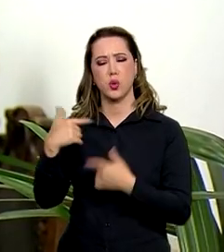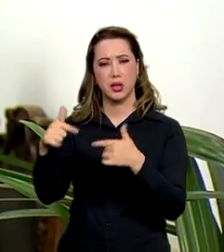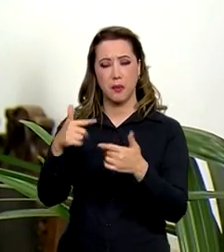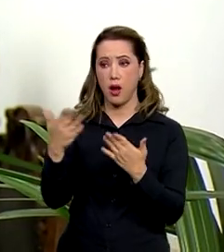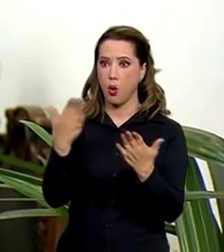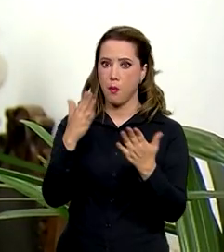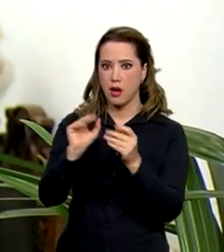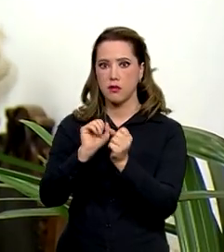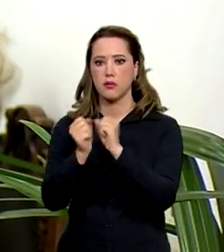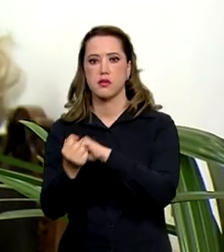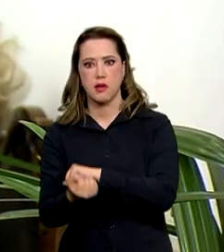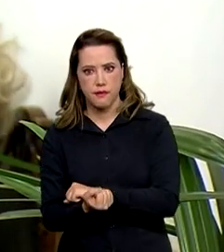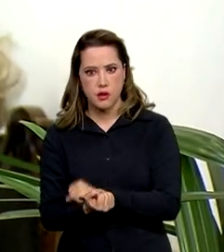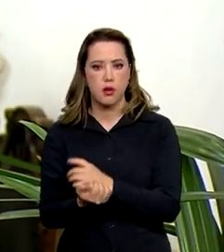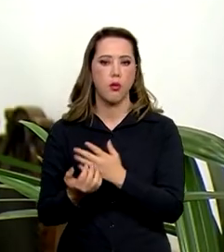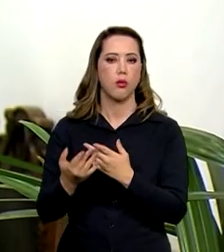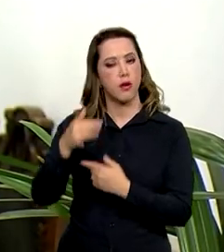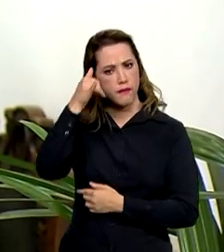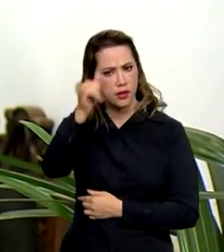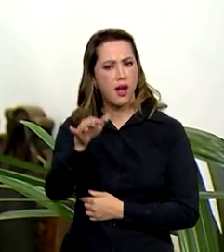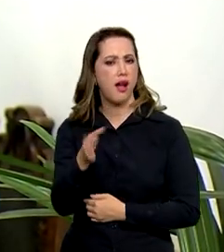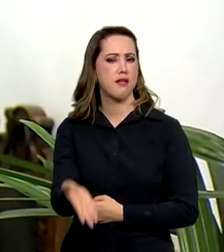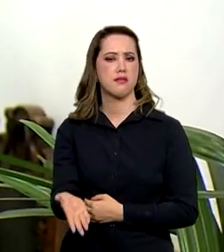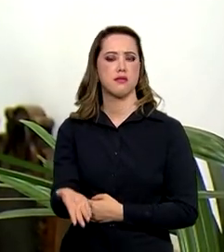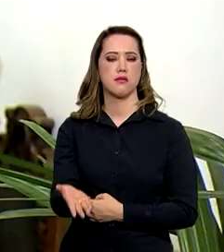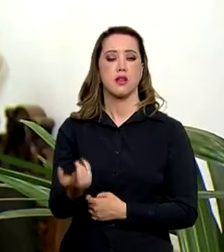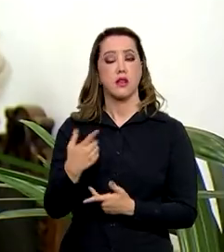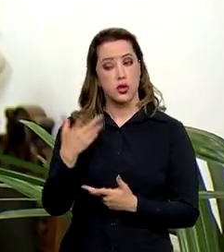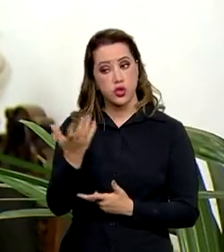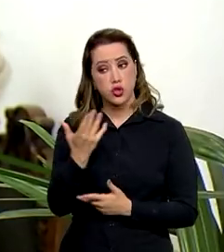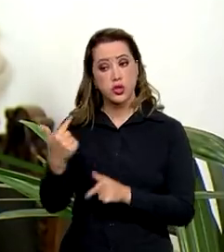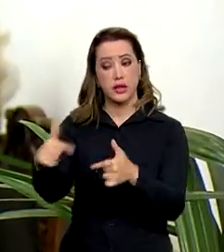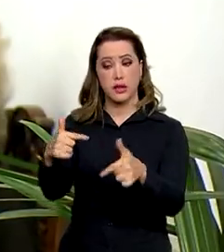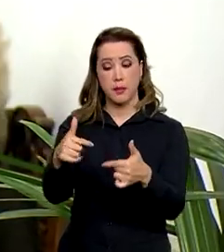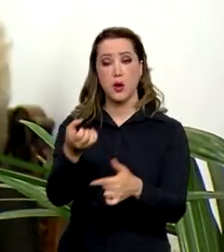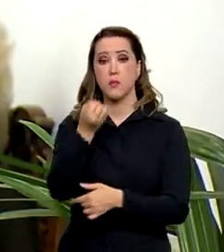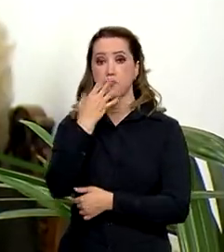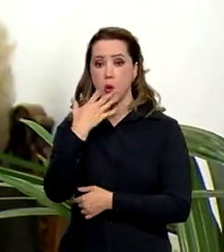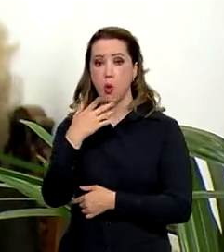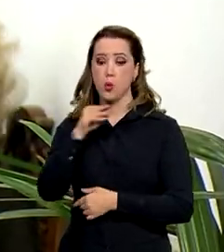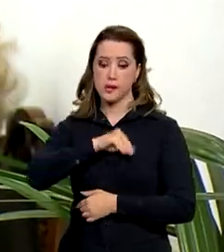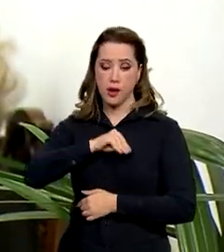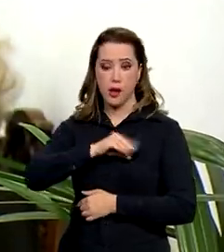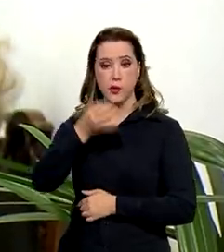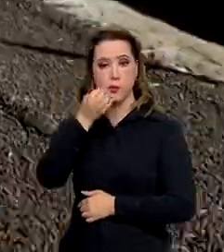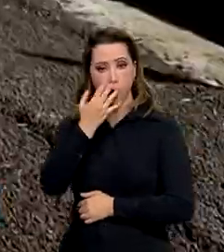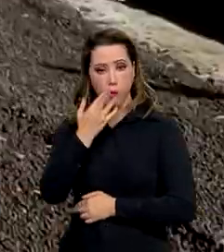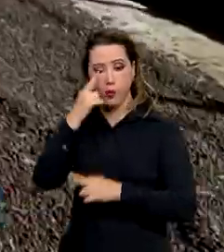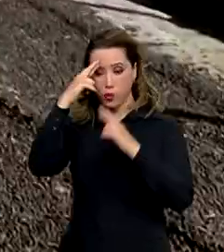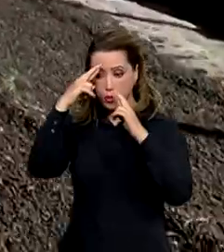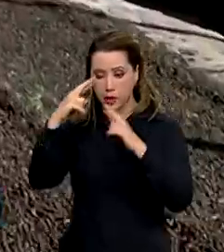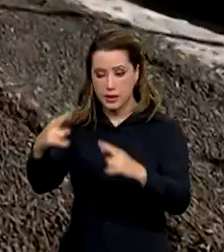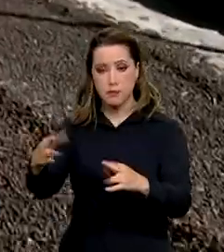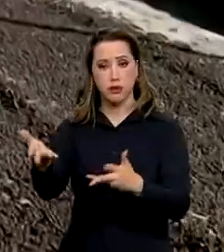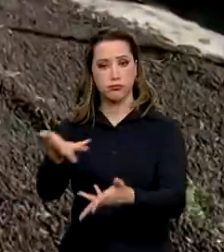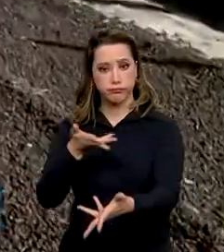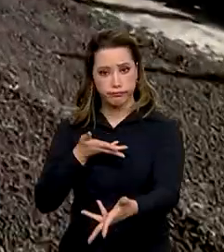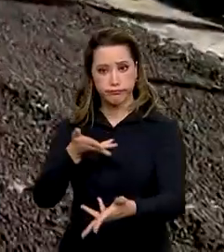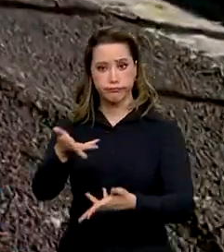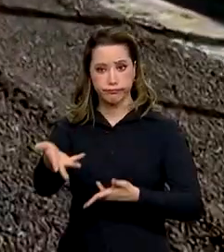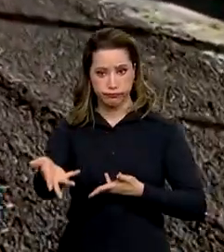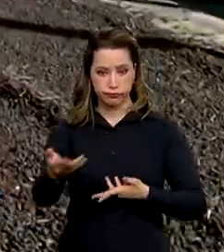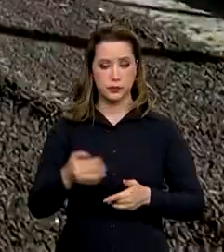e queremos contratos seguros, com boa remuneração, com respeito às partes. A grande notícia